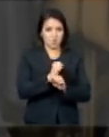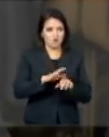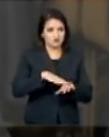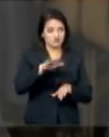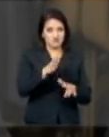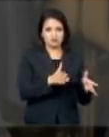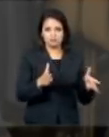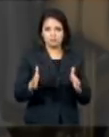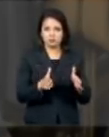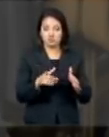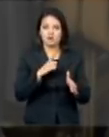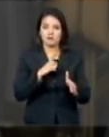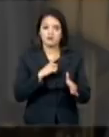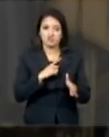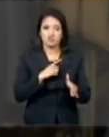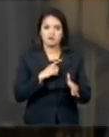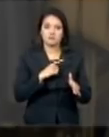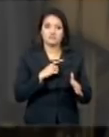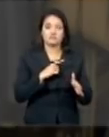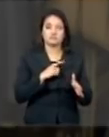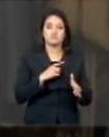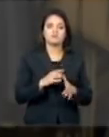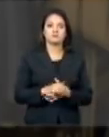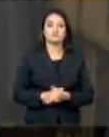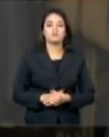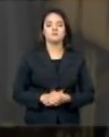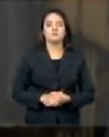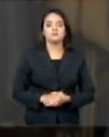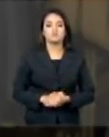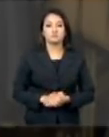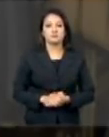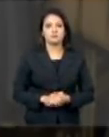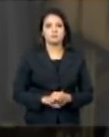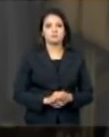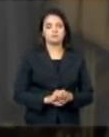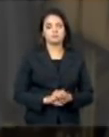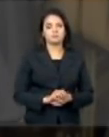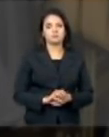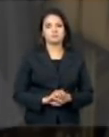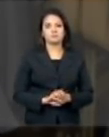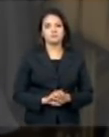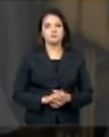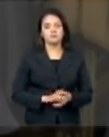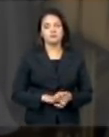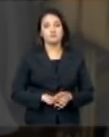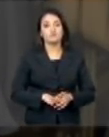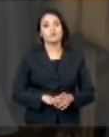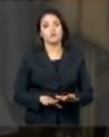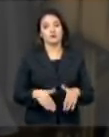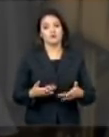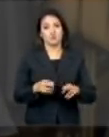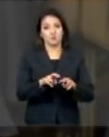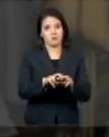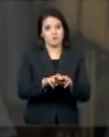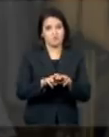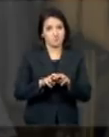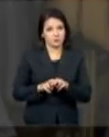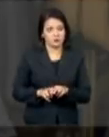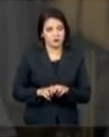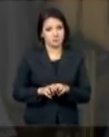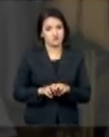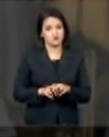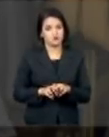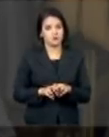aposentação e o início para agravante do procedimento administrativo tendente à sua revisão dessa forma e em face do princípio